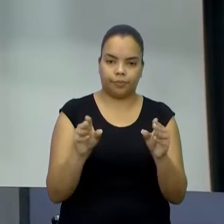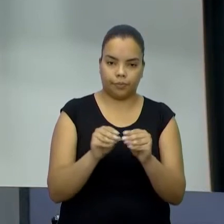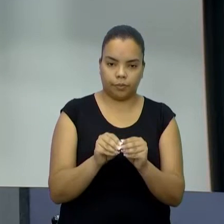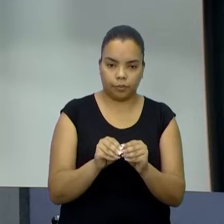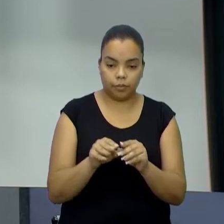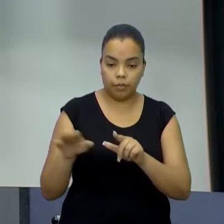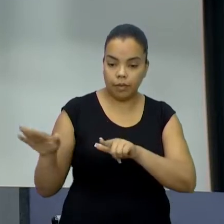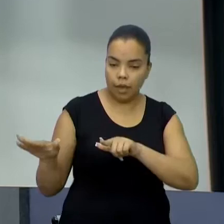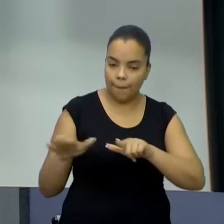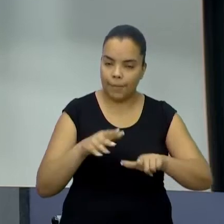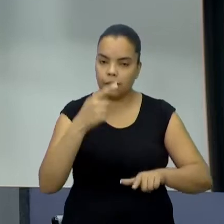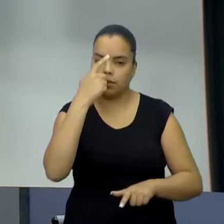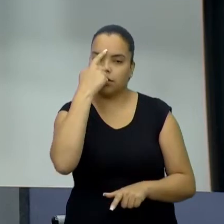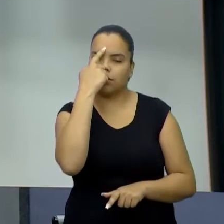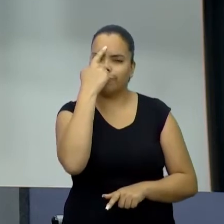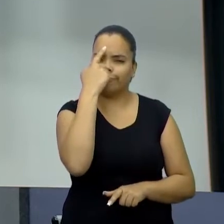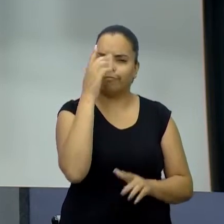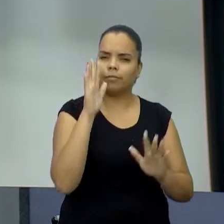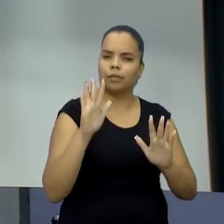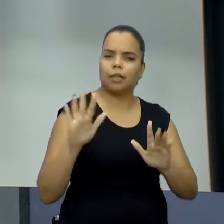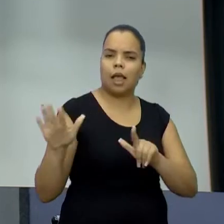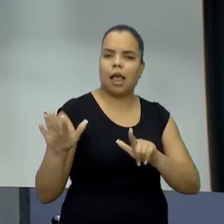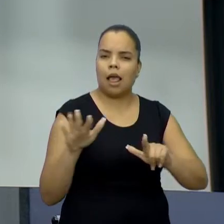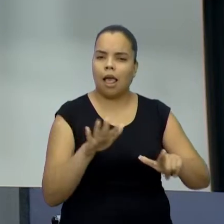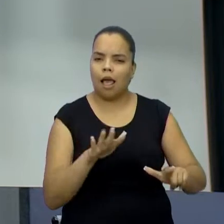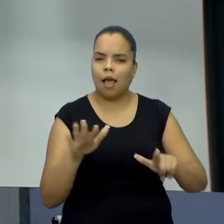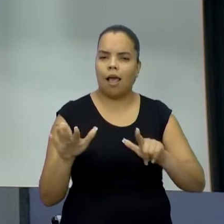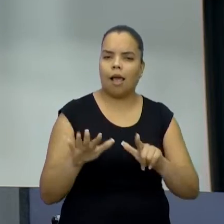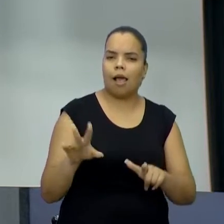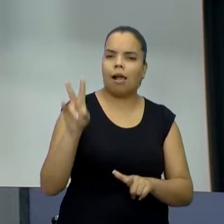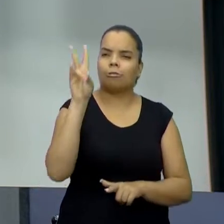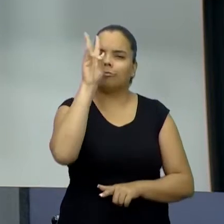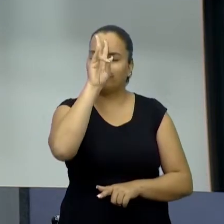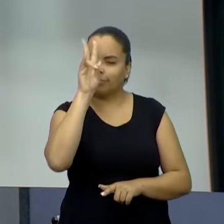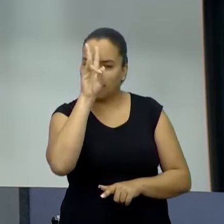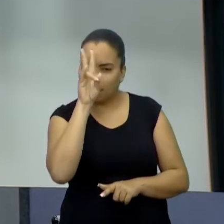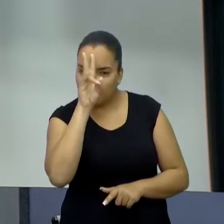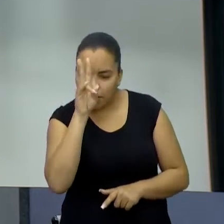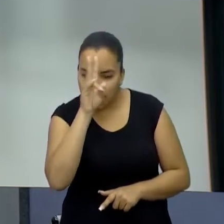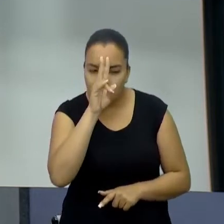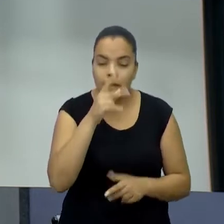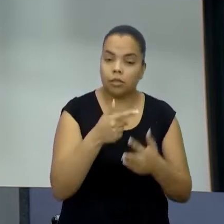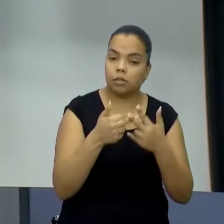aquela semana onde resgatamos pontos cruciais,